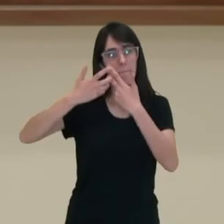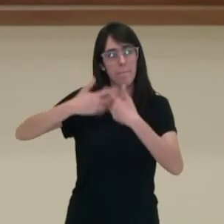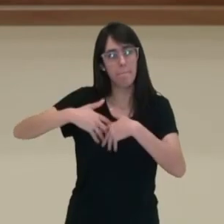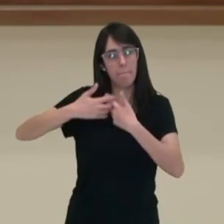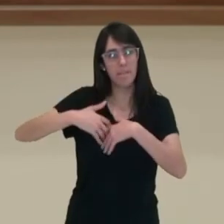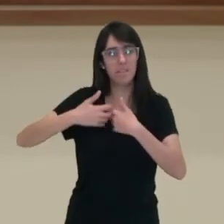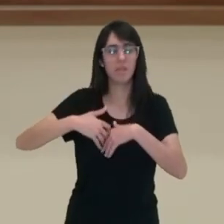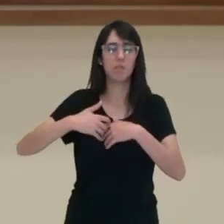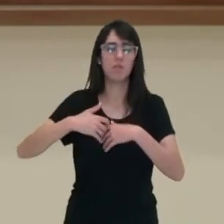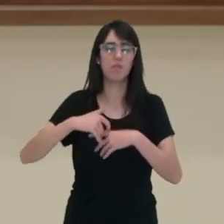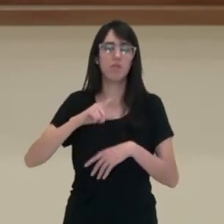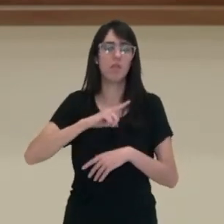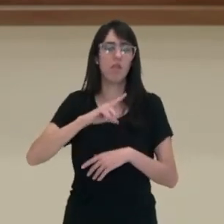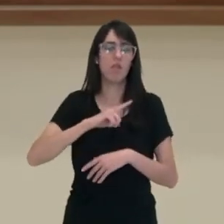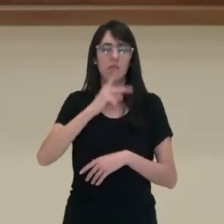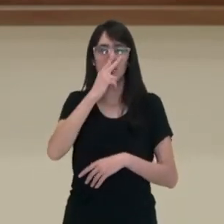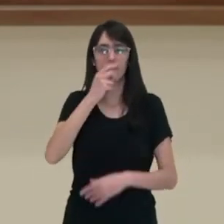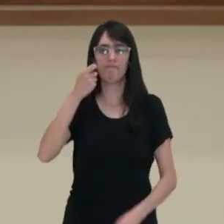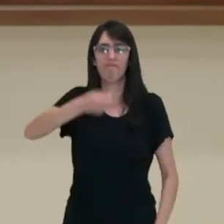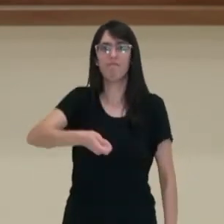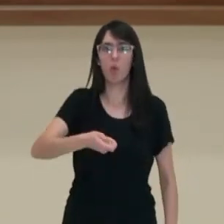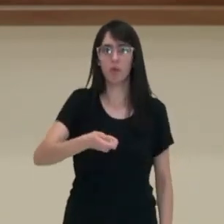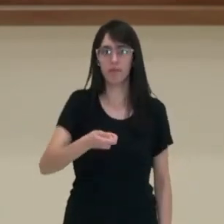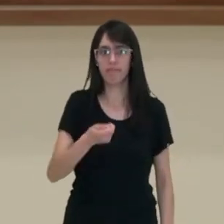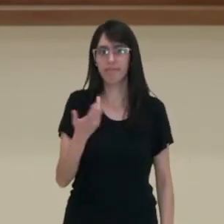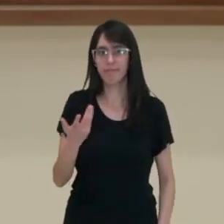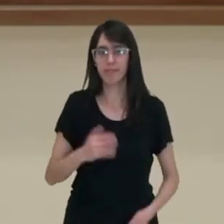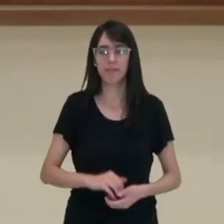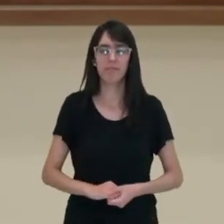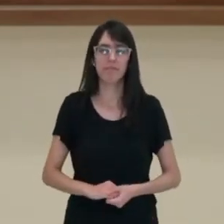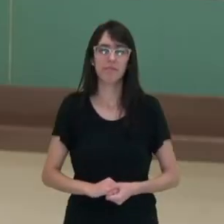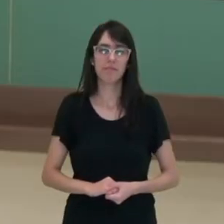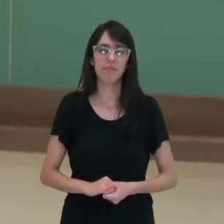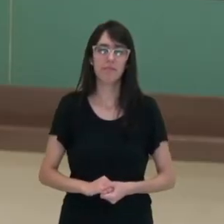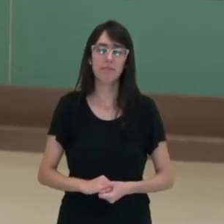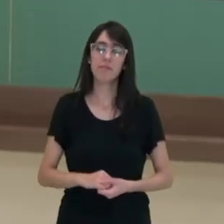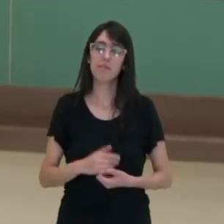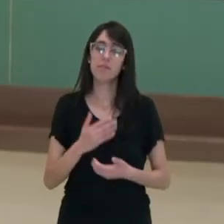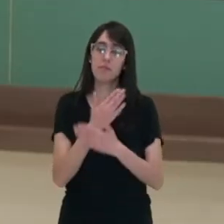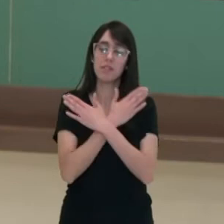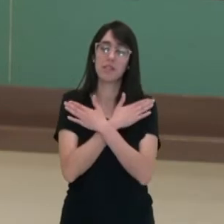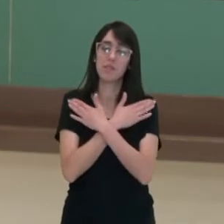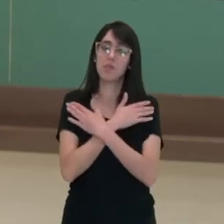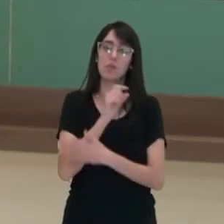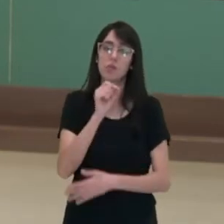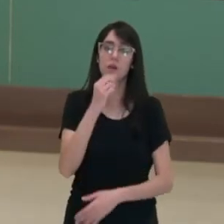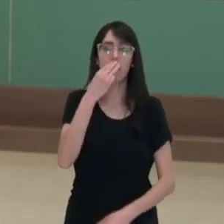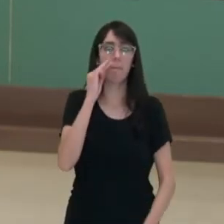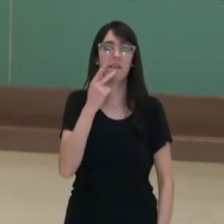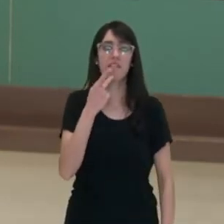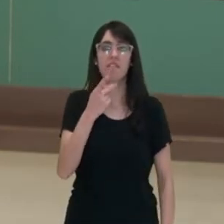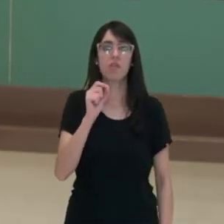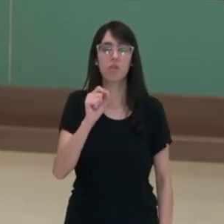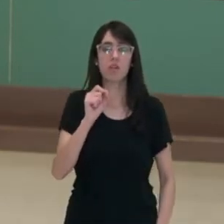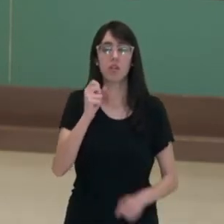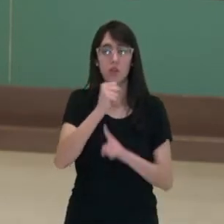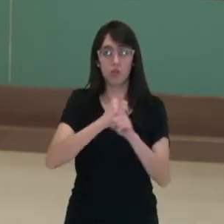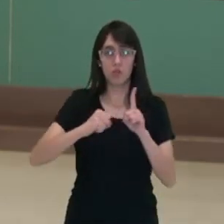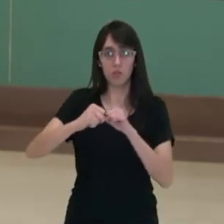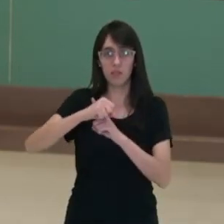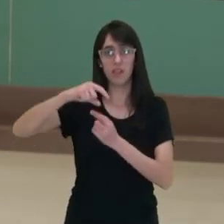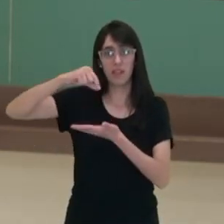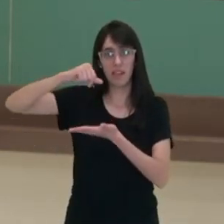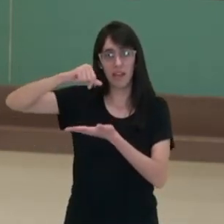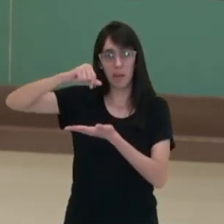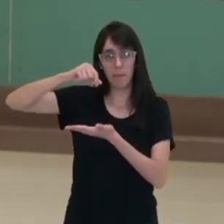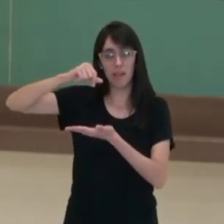está sempre imposta a eles. E em relação ao desemprego, o que o Marx diz? Que a sociedade capitalista